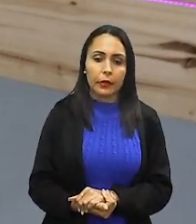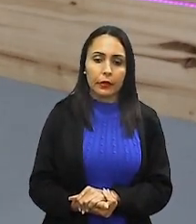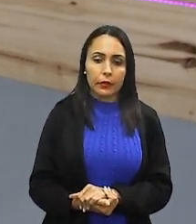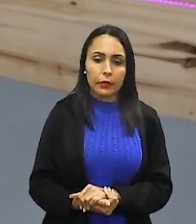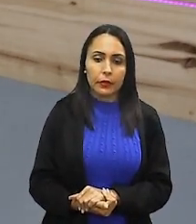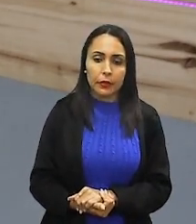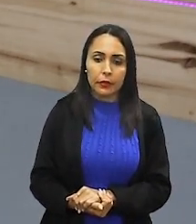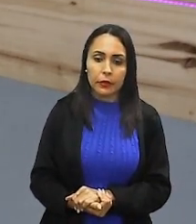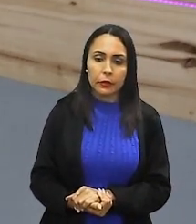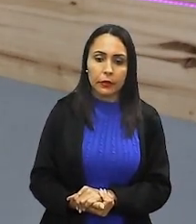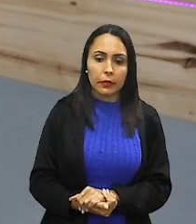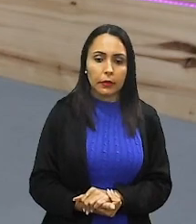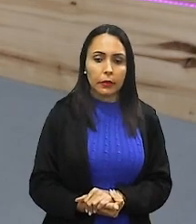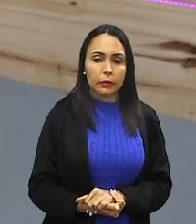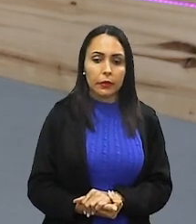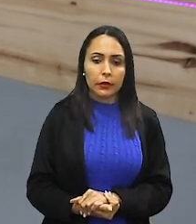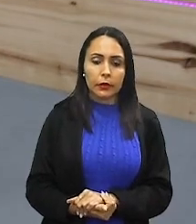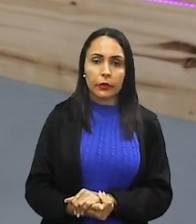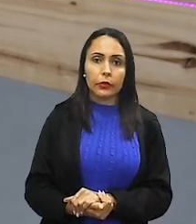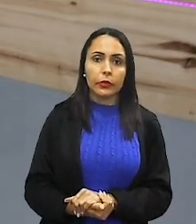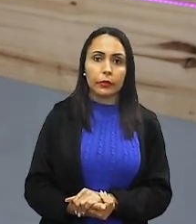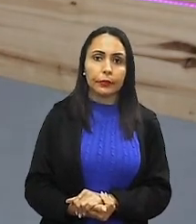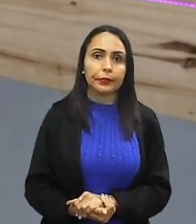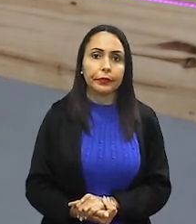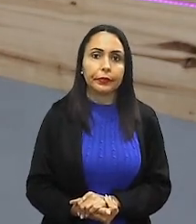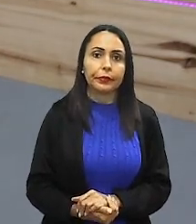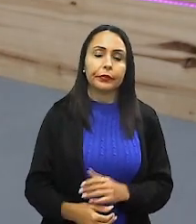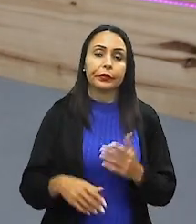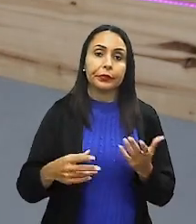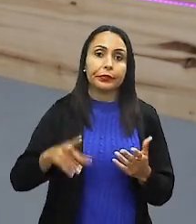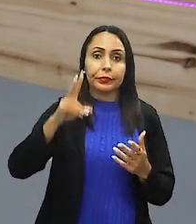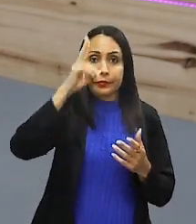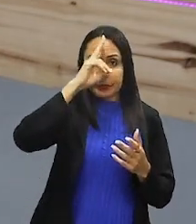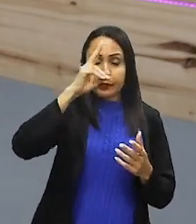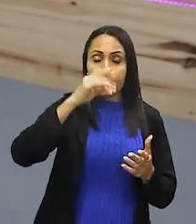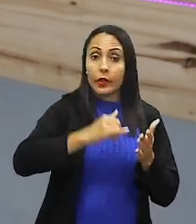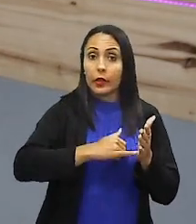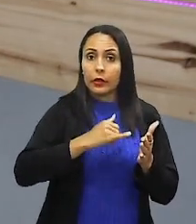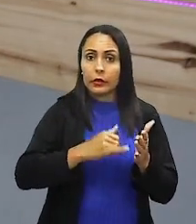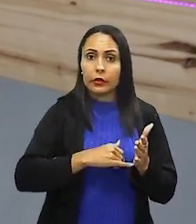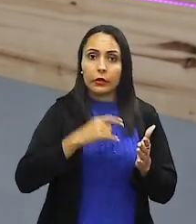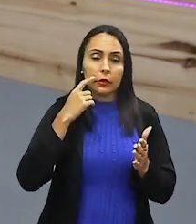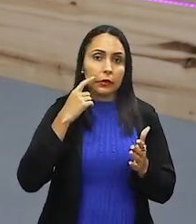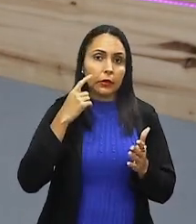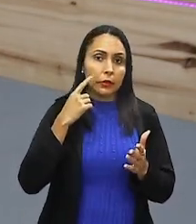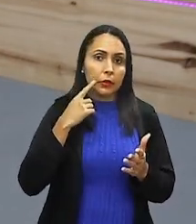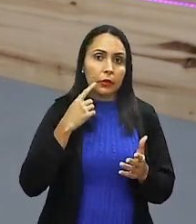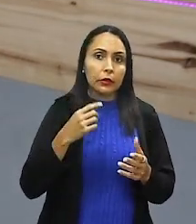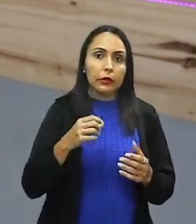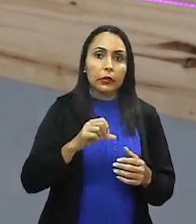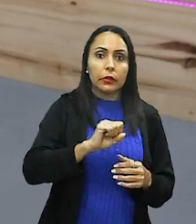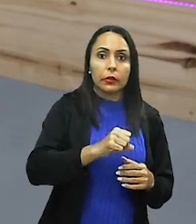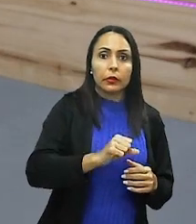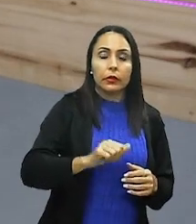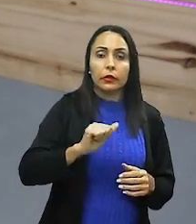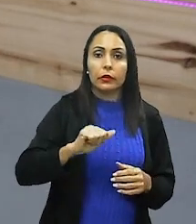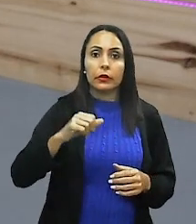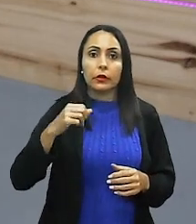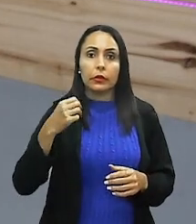3, tá? Não larga, faz o 3. E assim, lembrem que as inscrições do 3 vão até